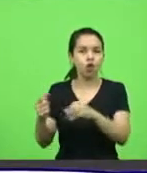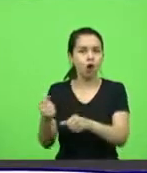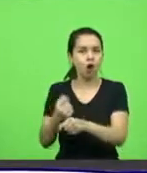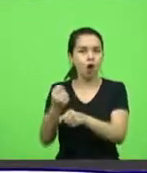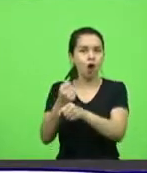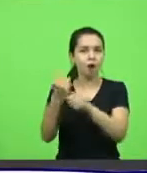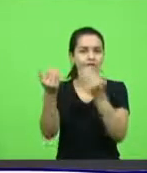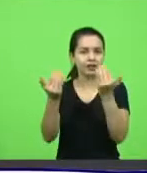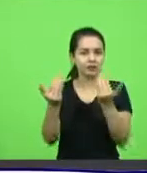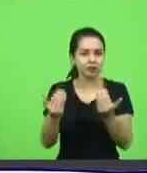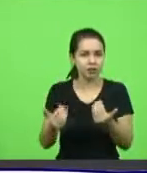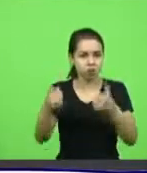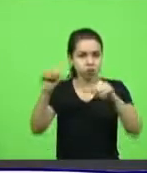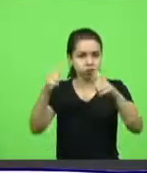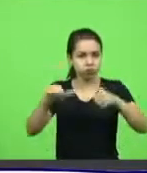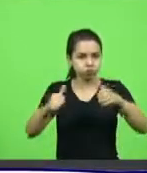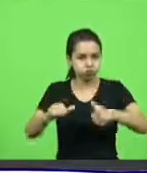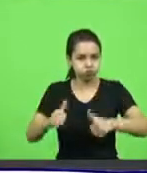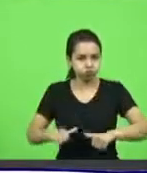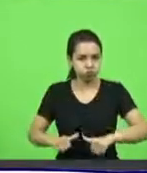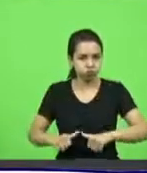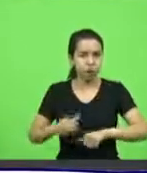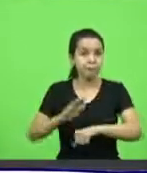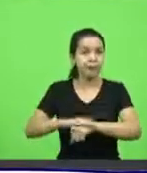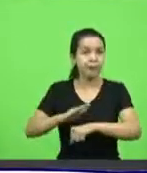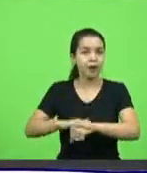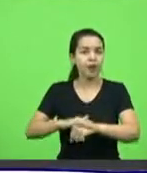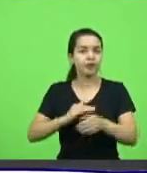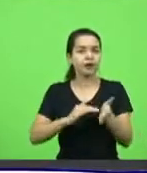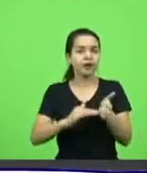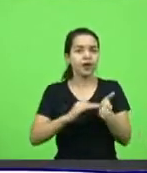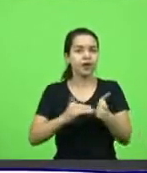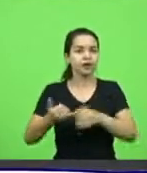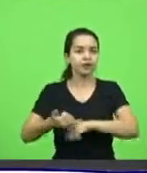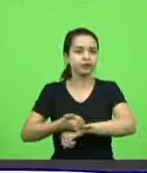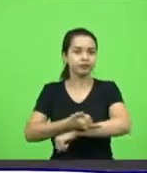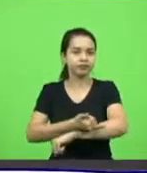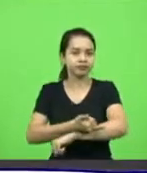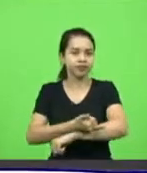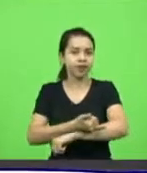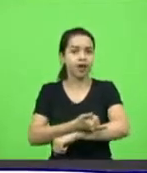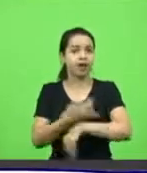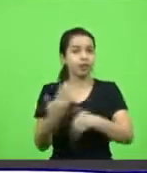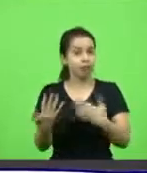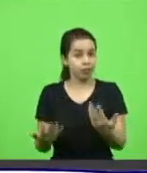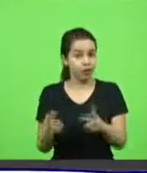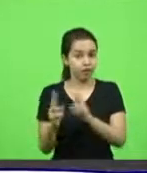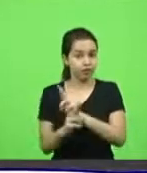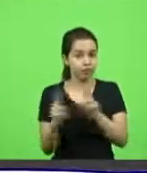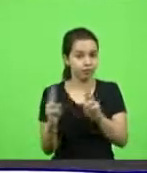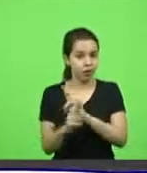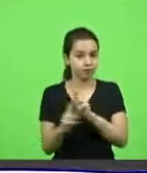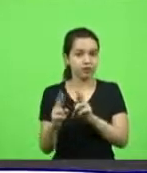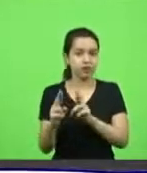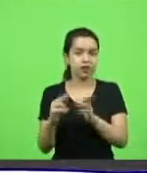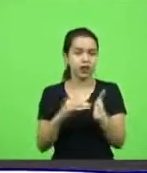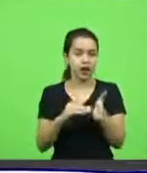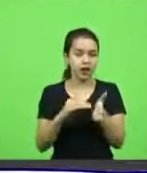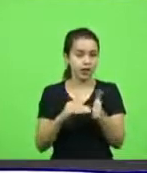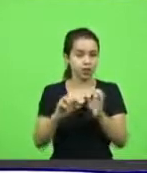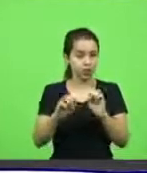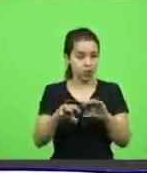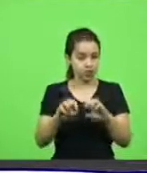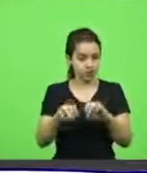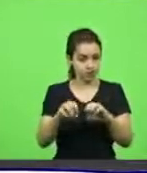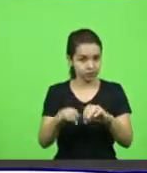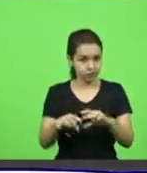de infraestrutura então está tendo um relacionamento entre a secretaria da secretaria de educação que ver